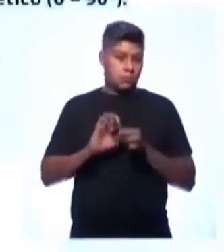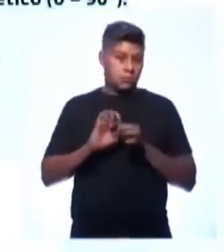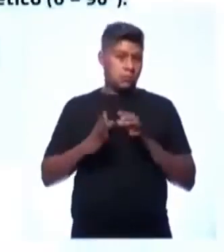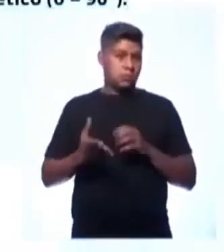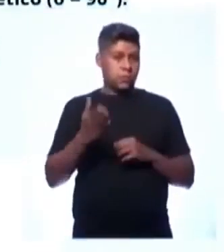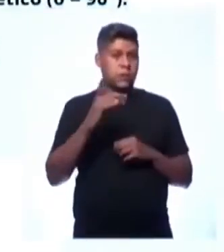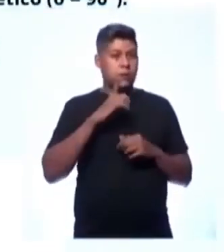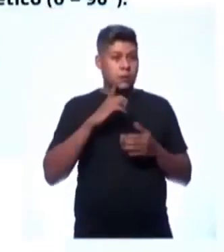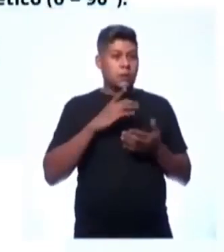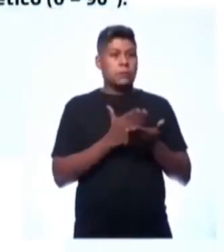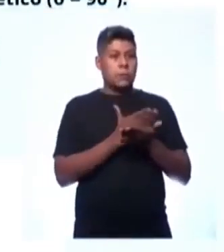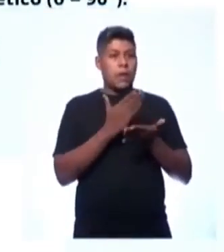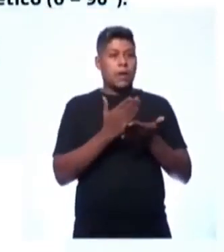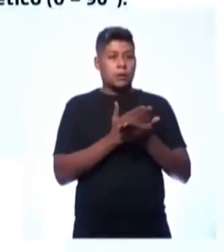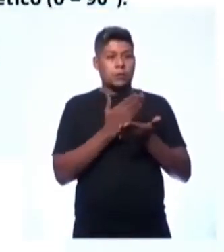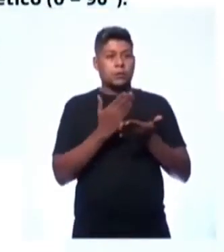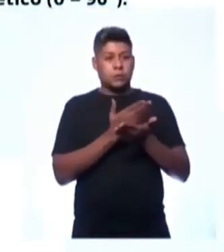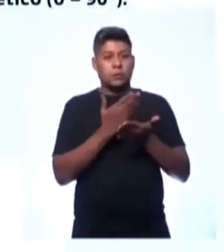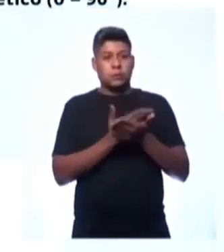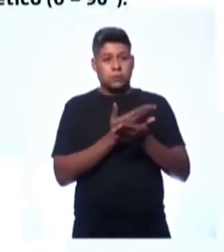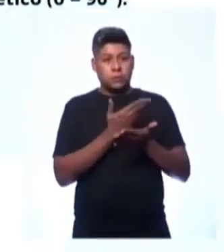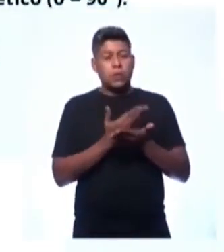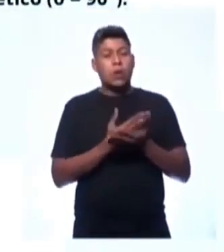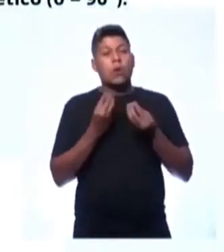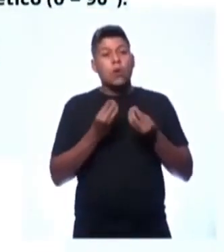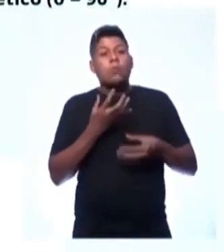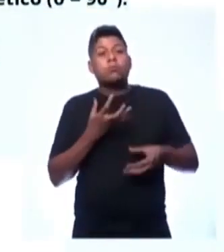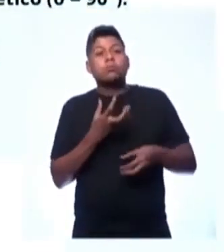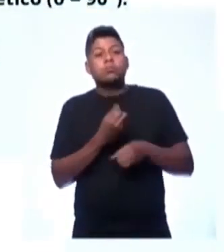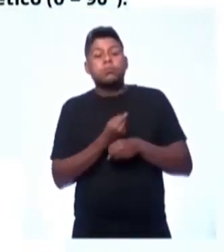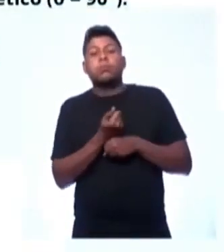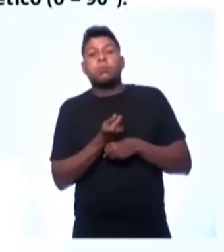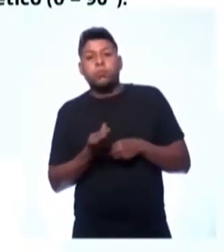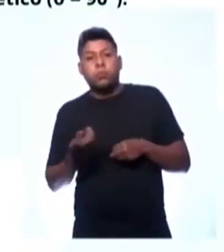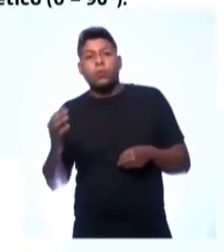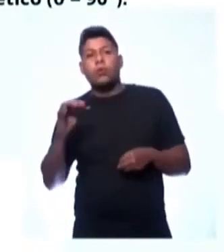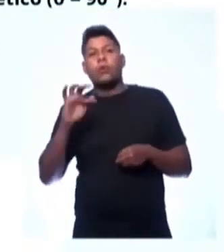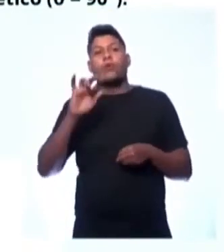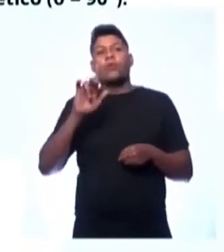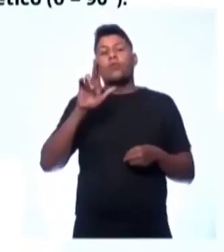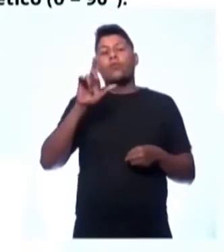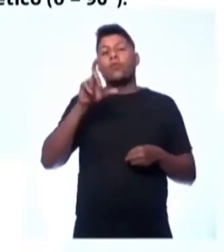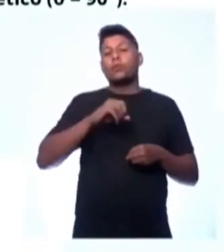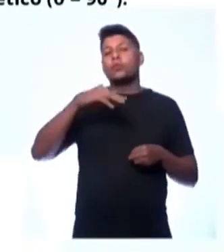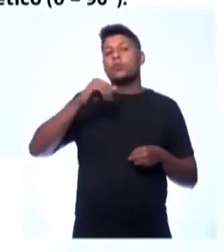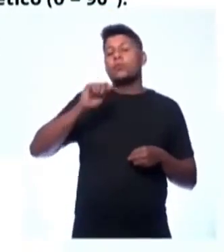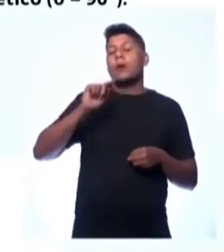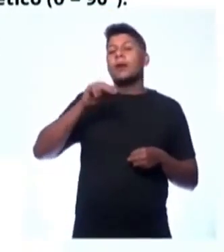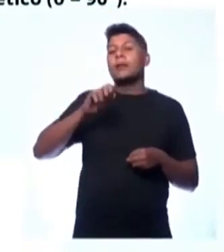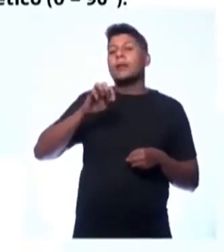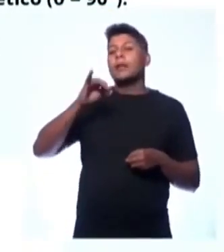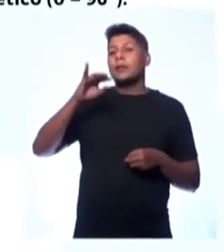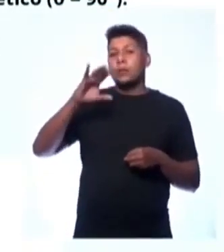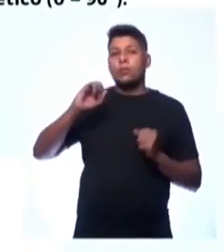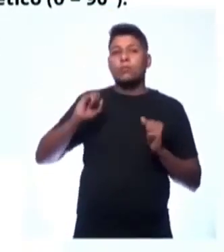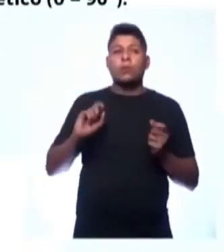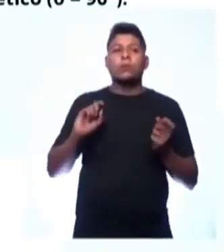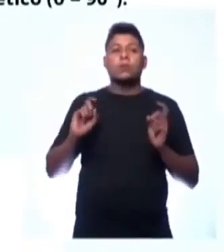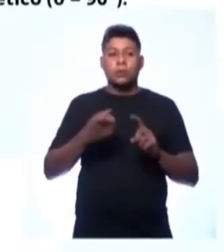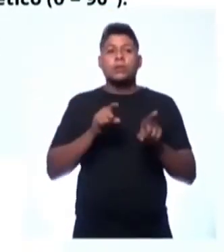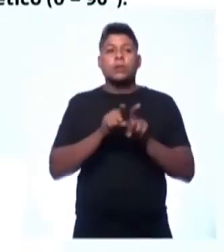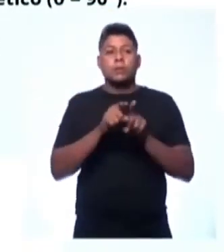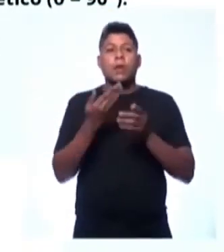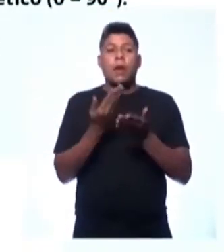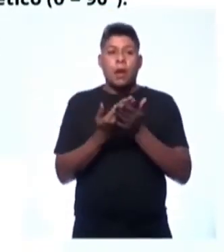você, ó, tem aí a página da apostila correspondente, como que se calcula a intensidade do fluxo magnético no interior de uma espira, mas a gente pode discutir isso também em